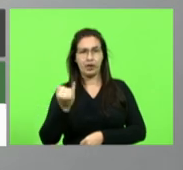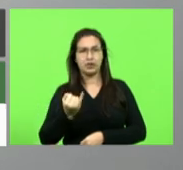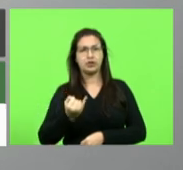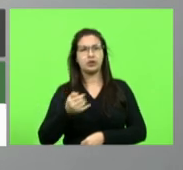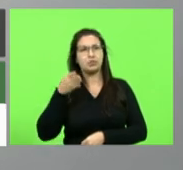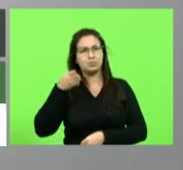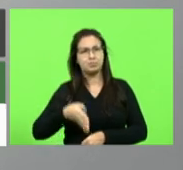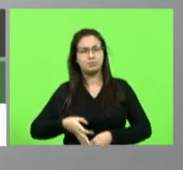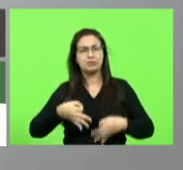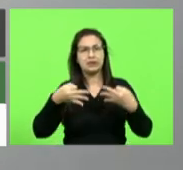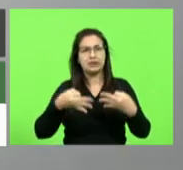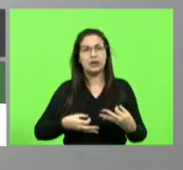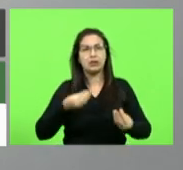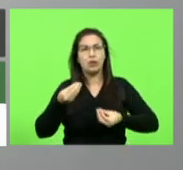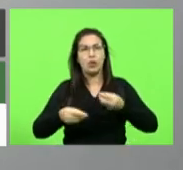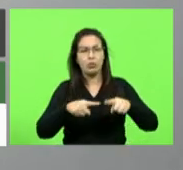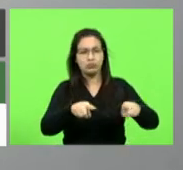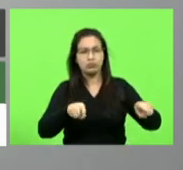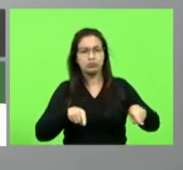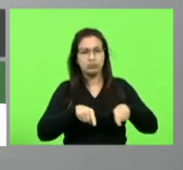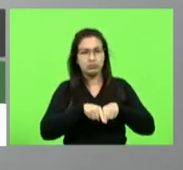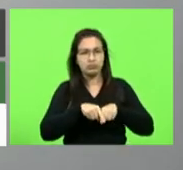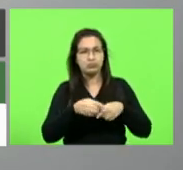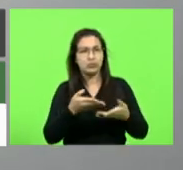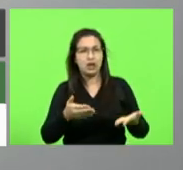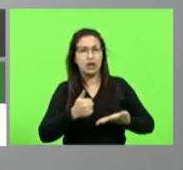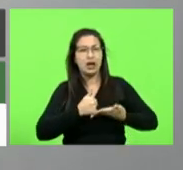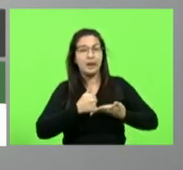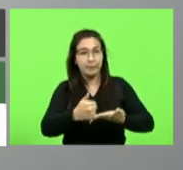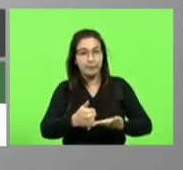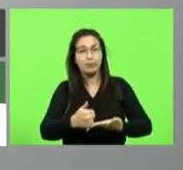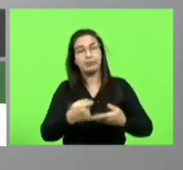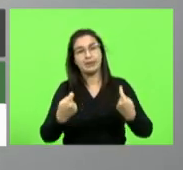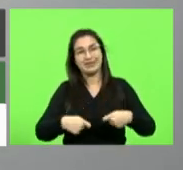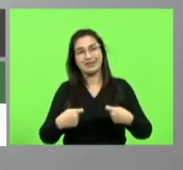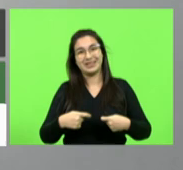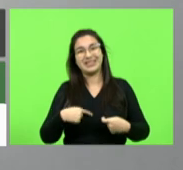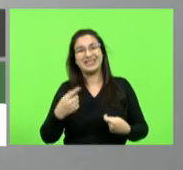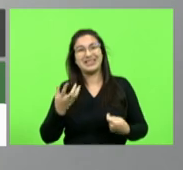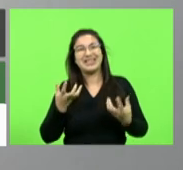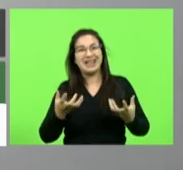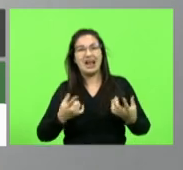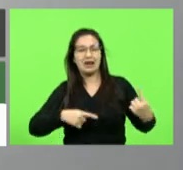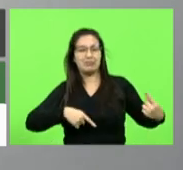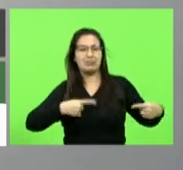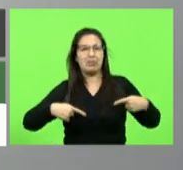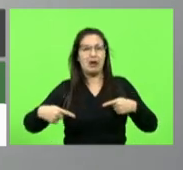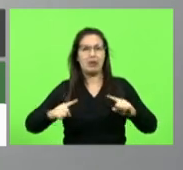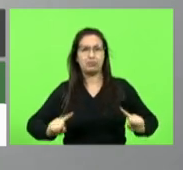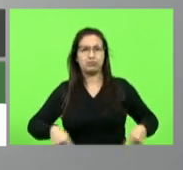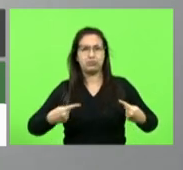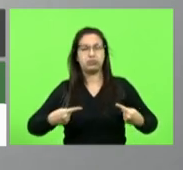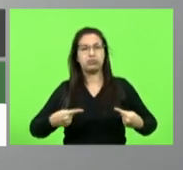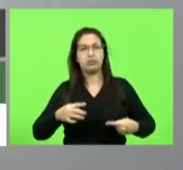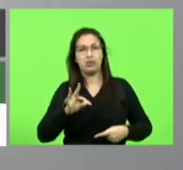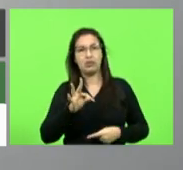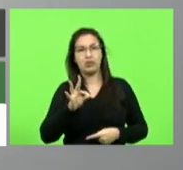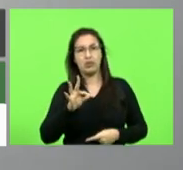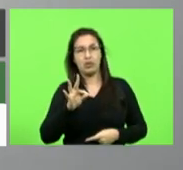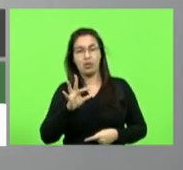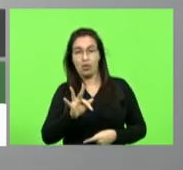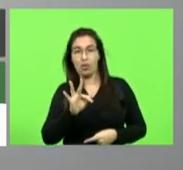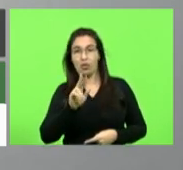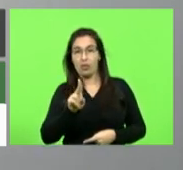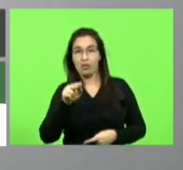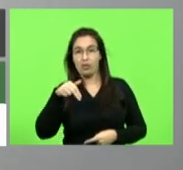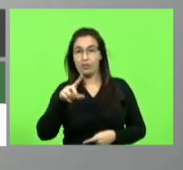falas, né, garantir o apoio, porque a nossa intenção ela não é criar uma disputa pelo Fundeb, sim nos somarmos à luta, né,